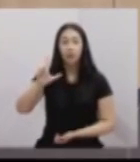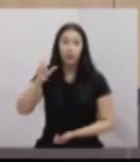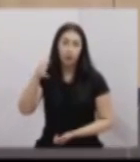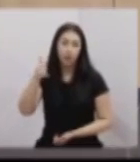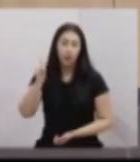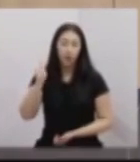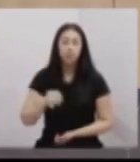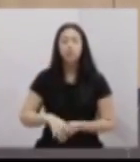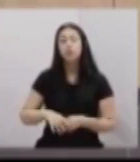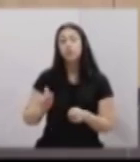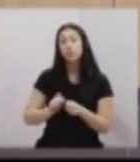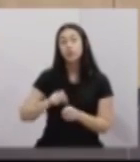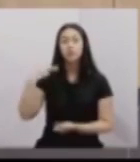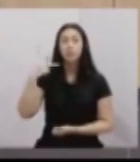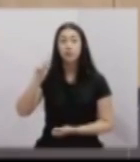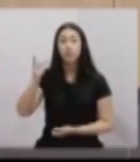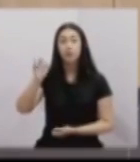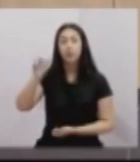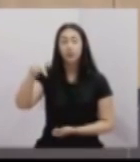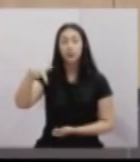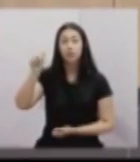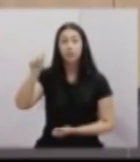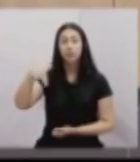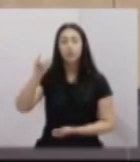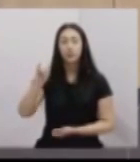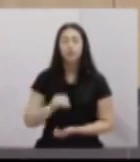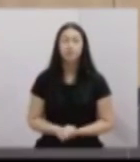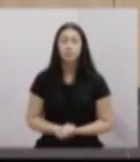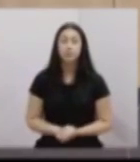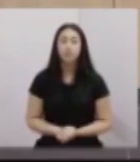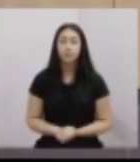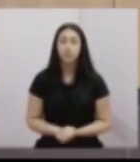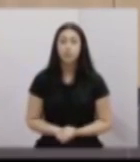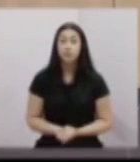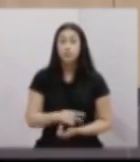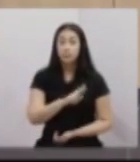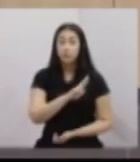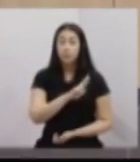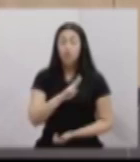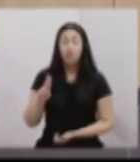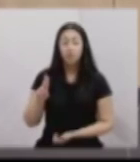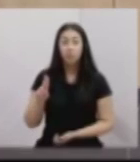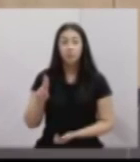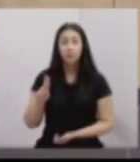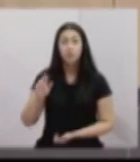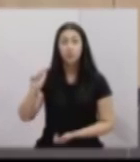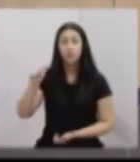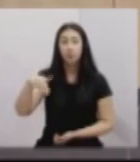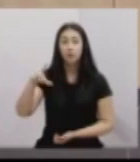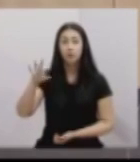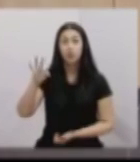voto formulado pelo vereador Hernani Barreto. Voto de pesar pelo falecimento de Antônio